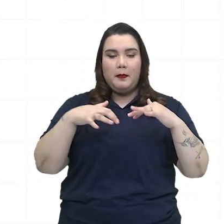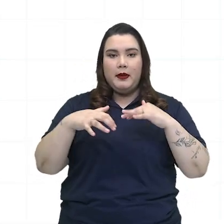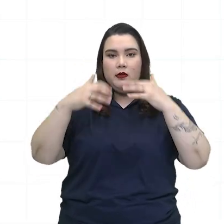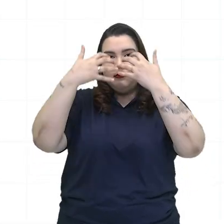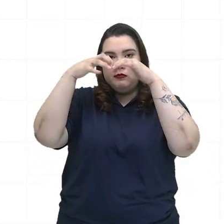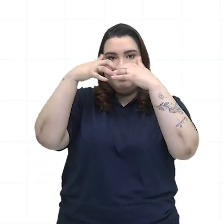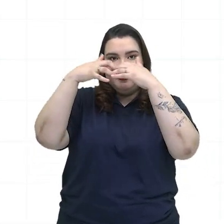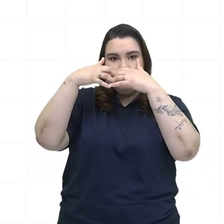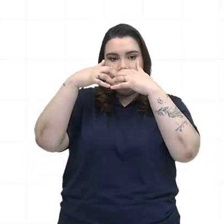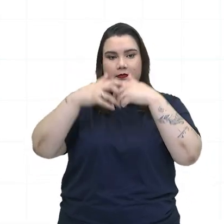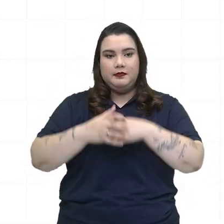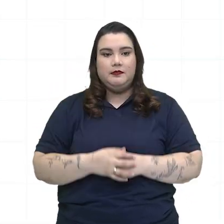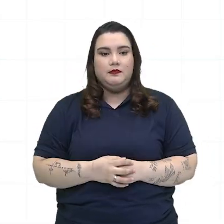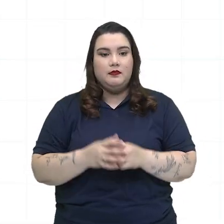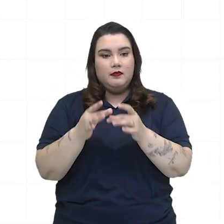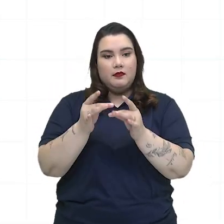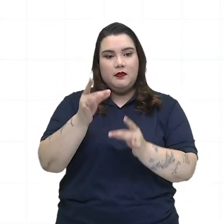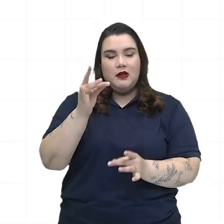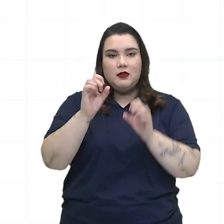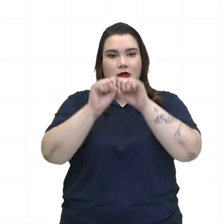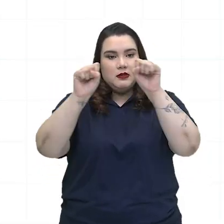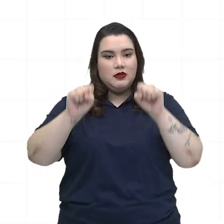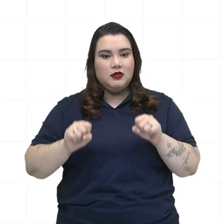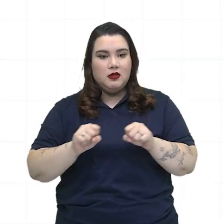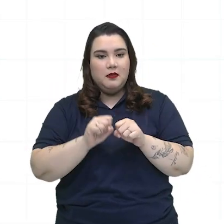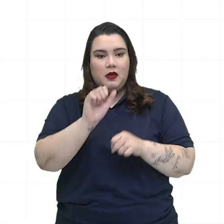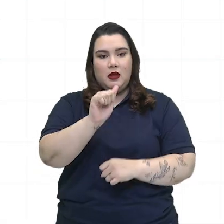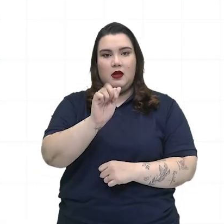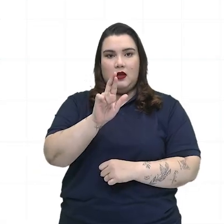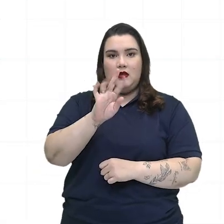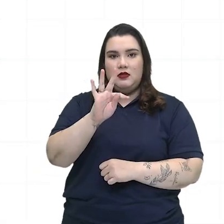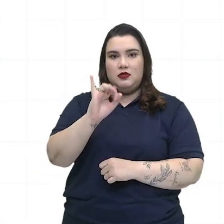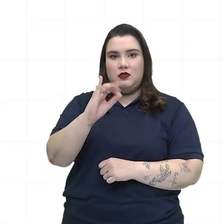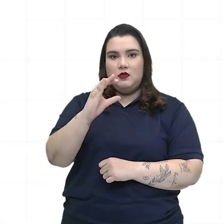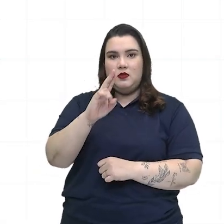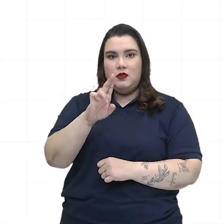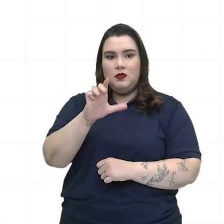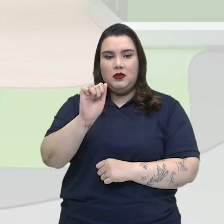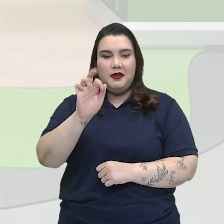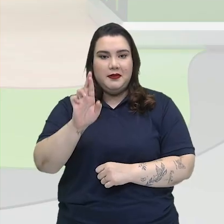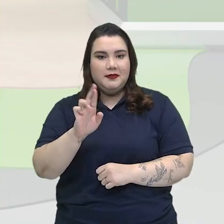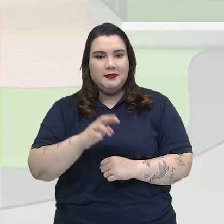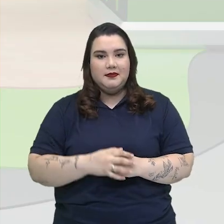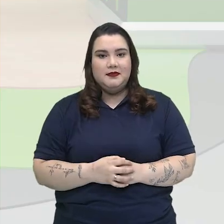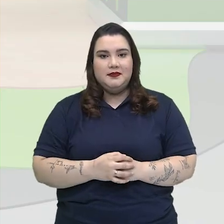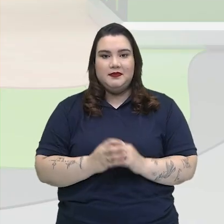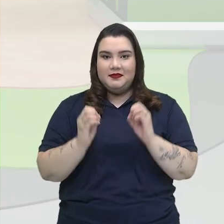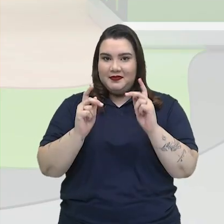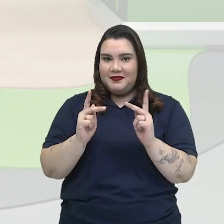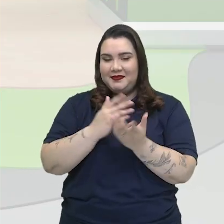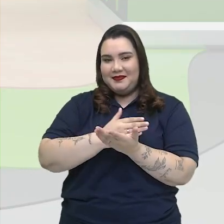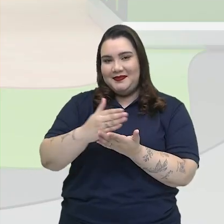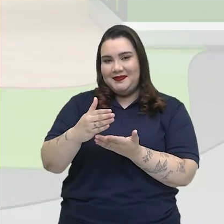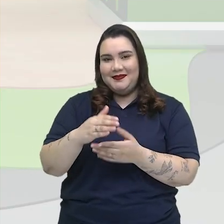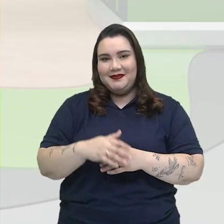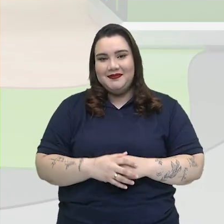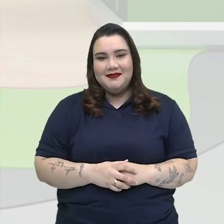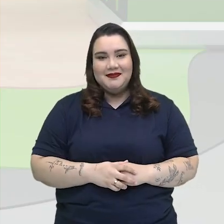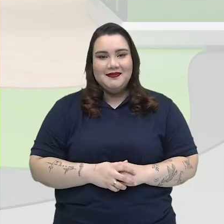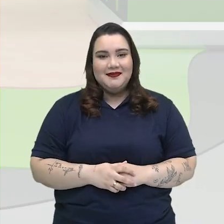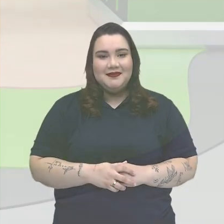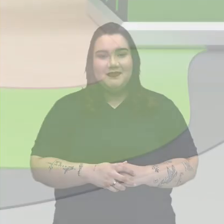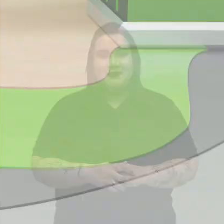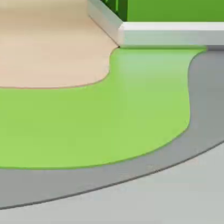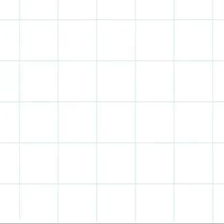locomotor e nervoso, detalhamento, sistema articular. E vamos para a nossa